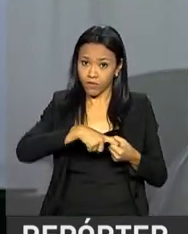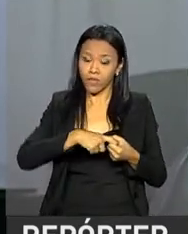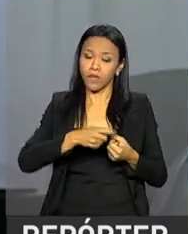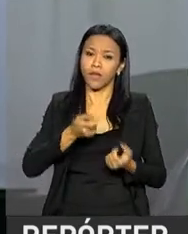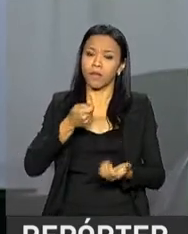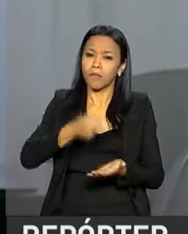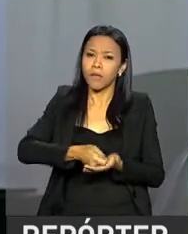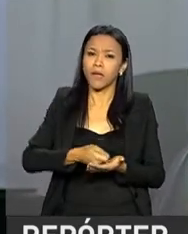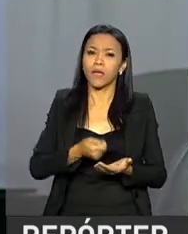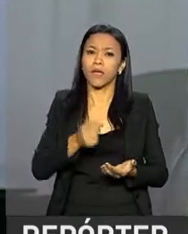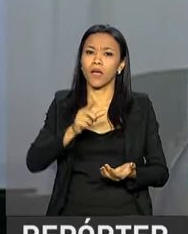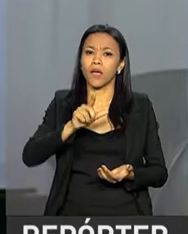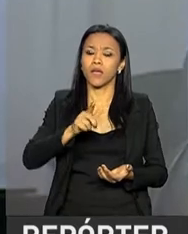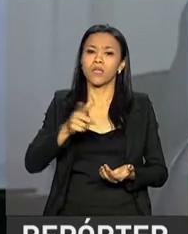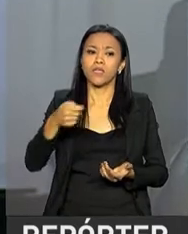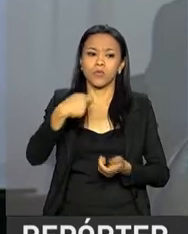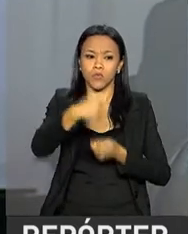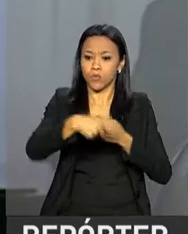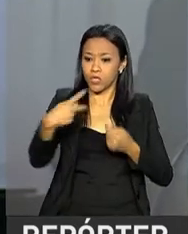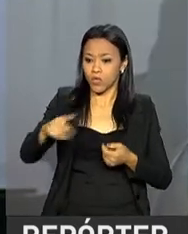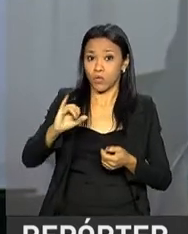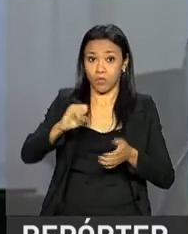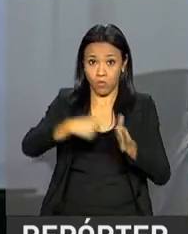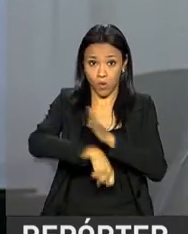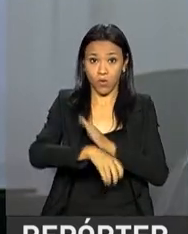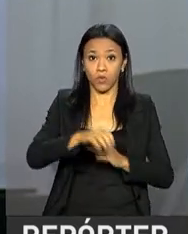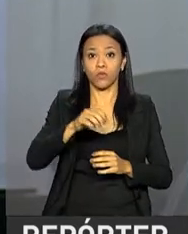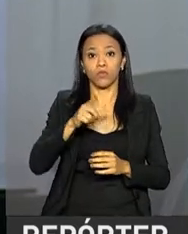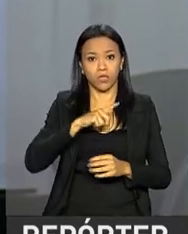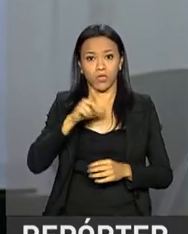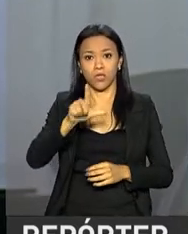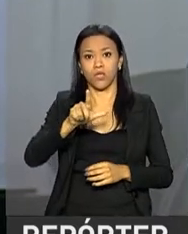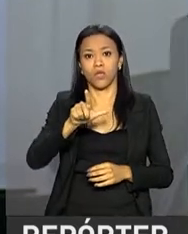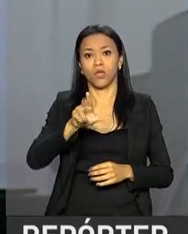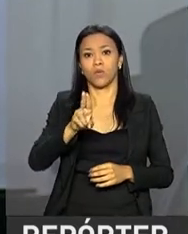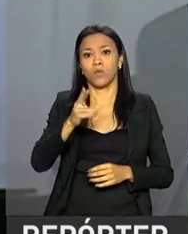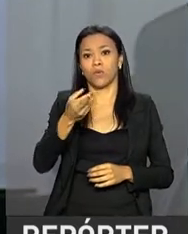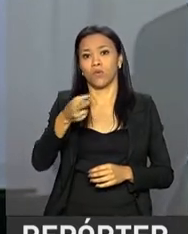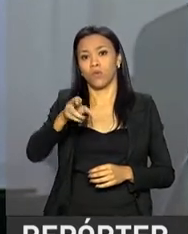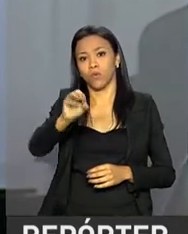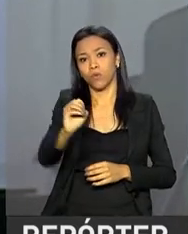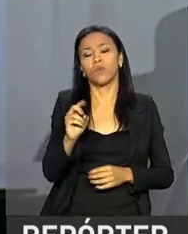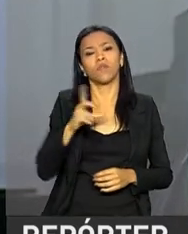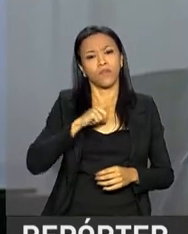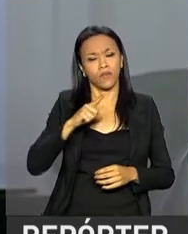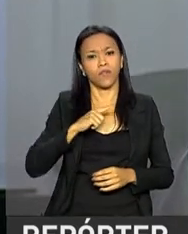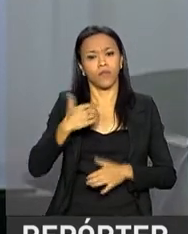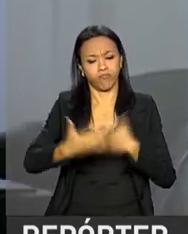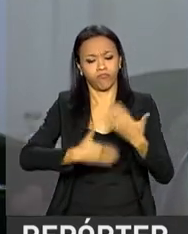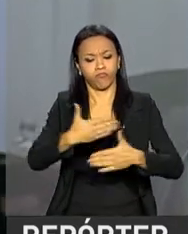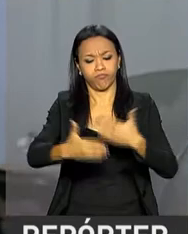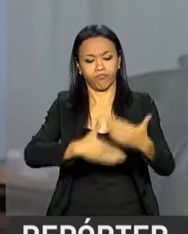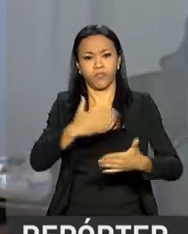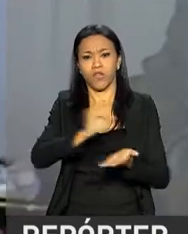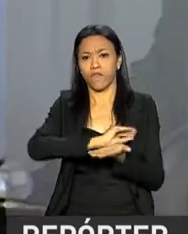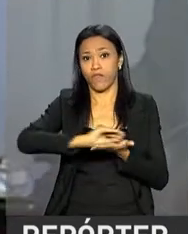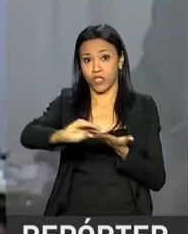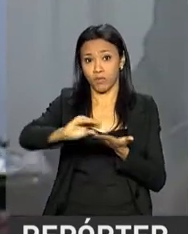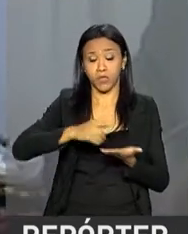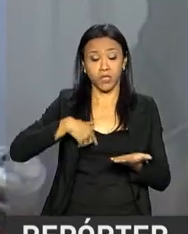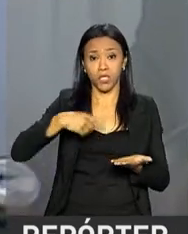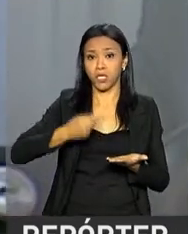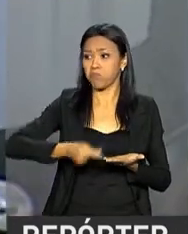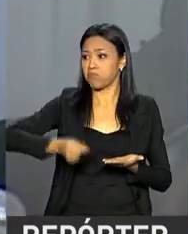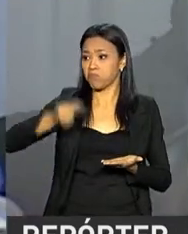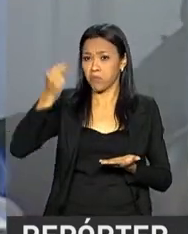gerar lucro e a pagar os seus impostos na distribuição e que vai ter uma capacidade de investimento que nós já não vemos na